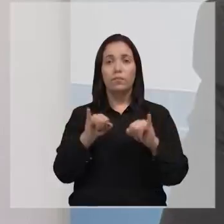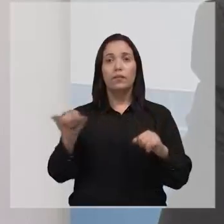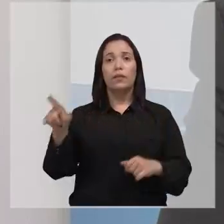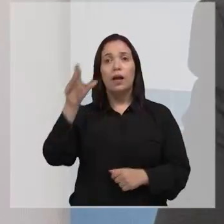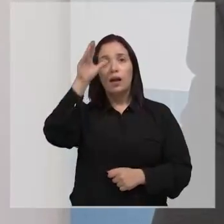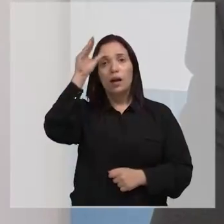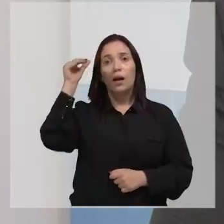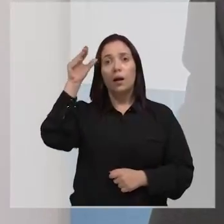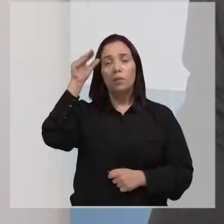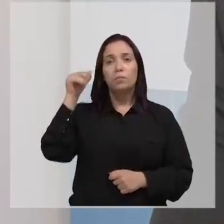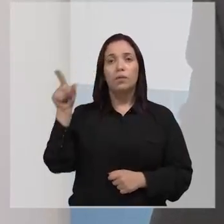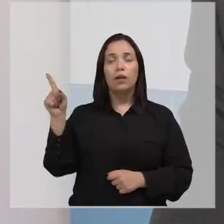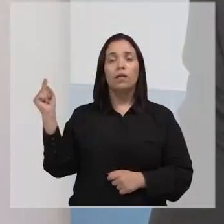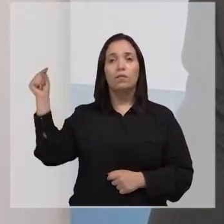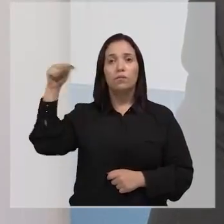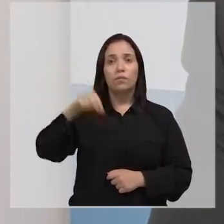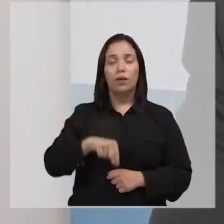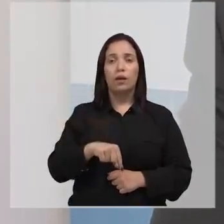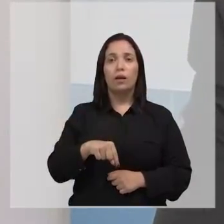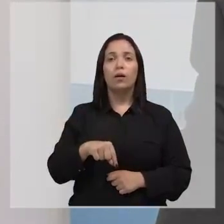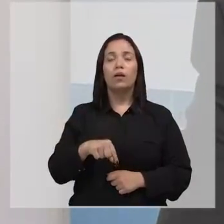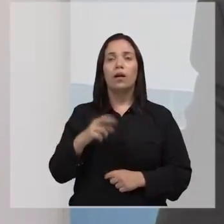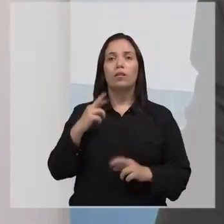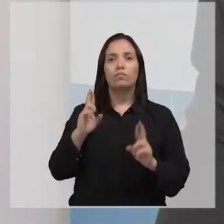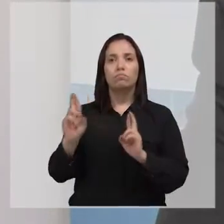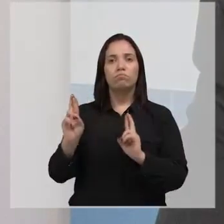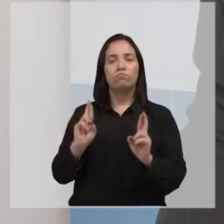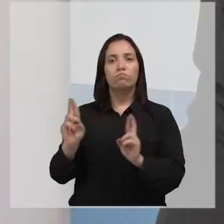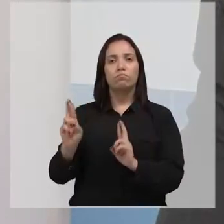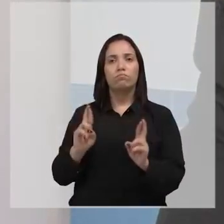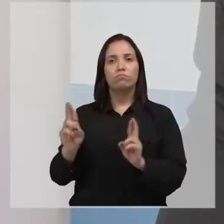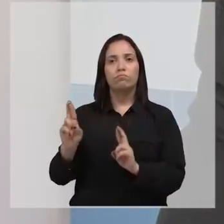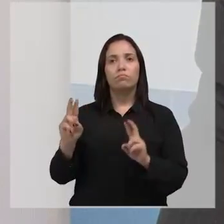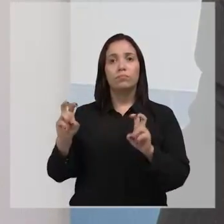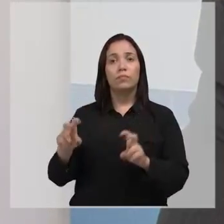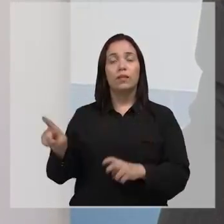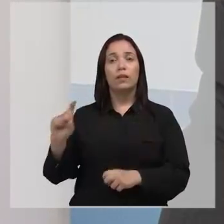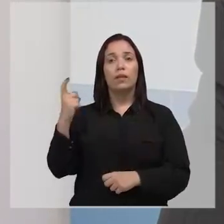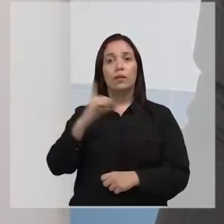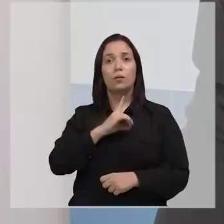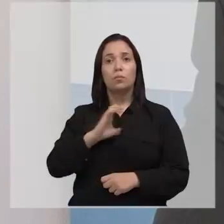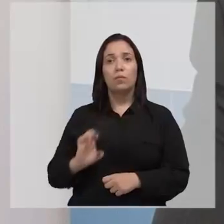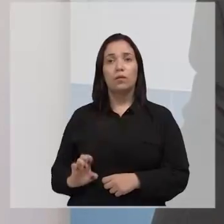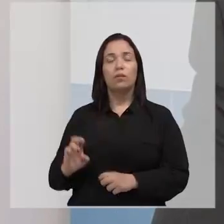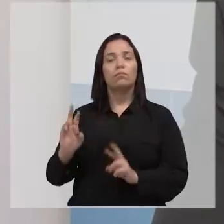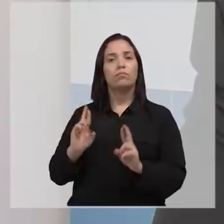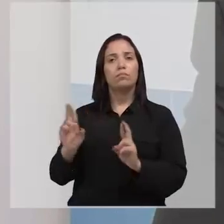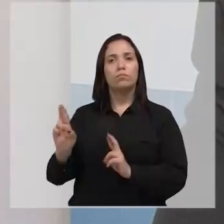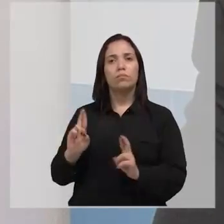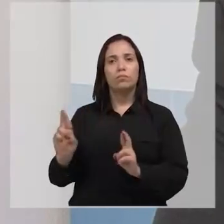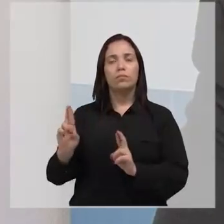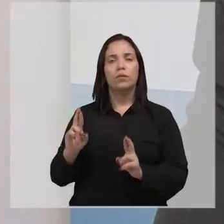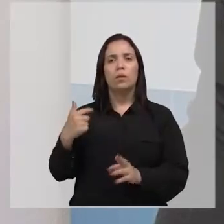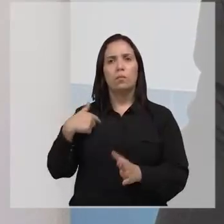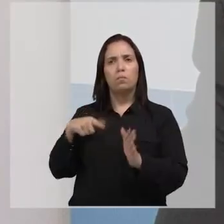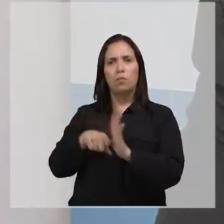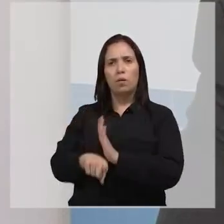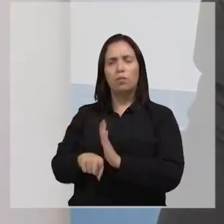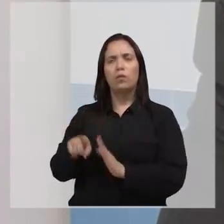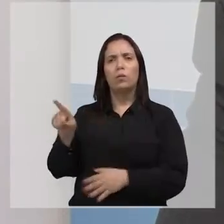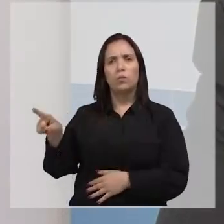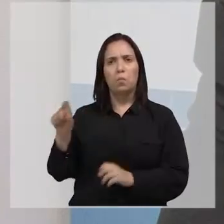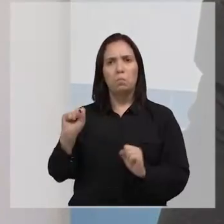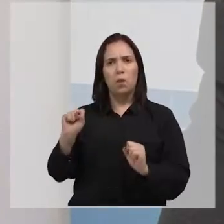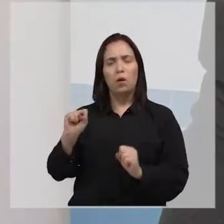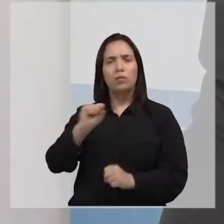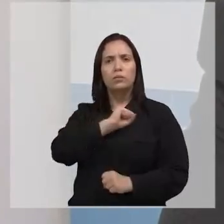Camilo Santana veio para cá e eu entrevistando ele aqui, deputado estadual, eu dizendo, o deputado só